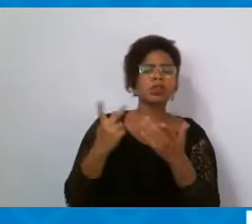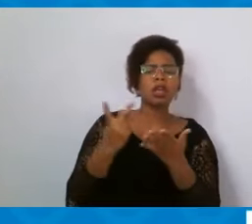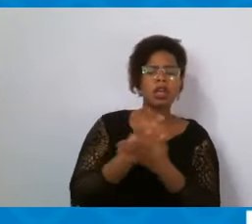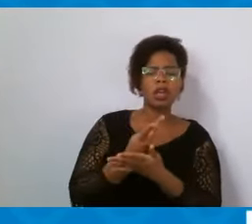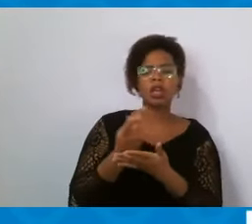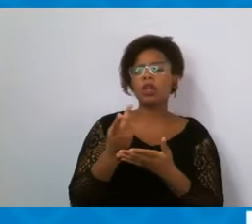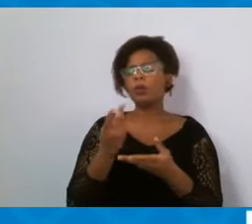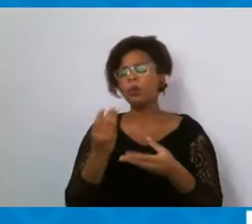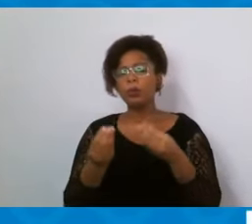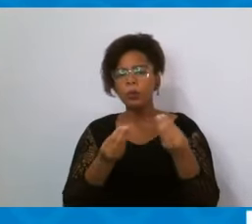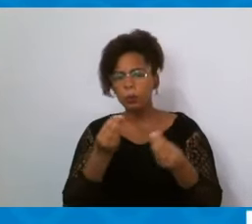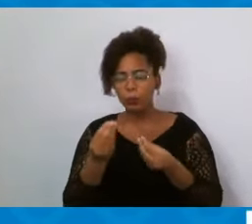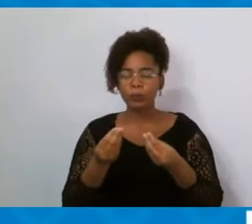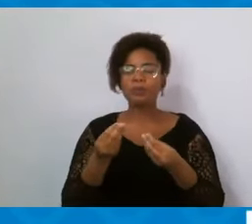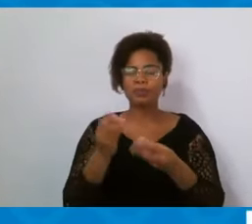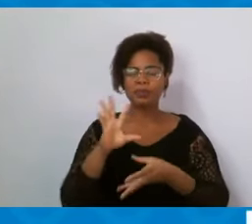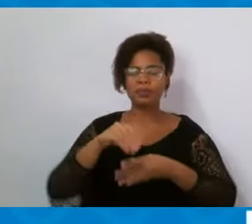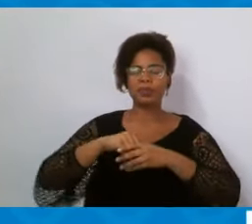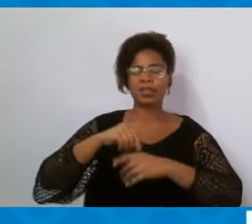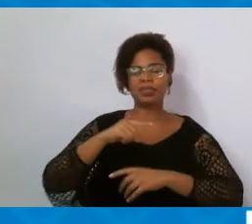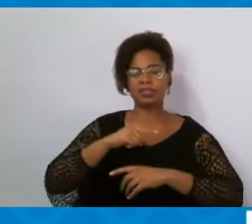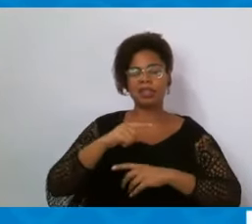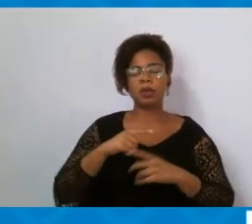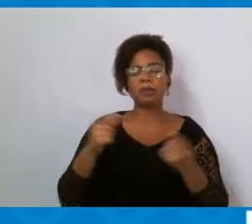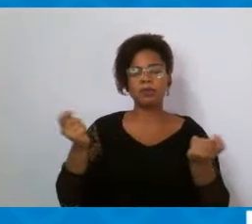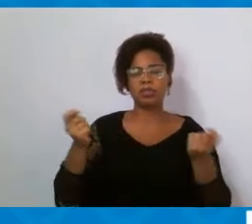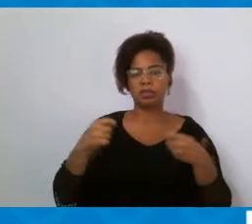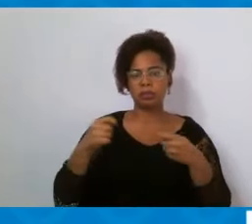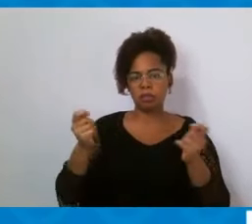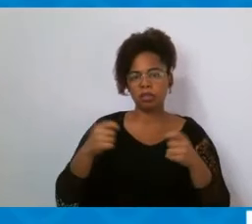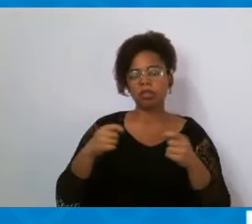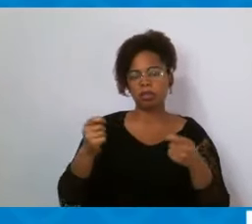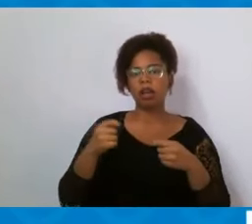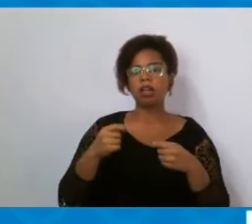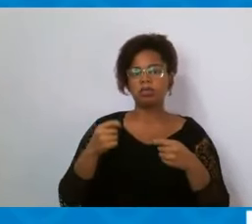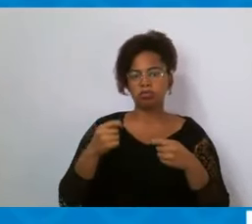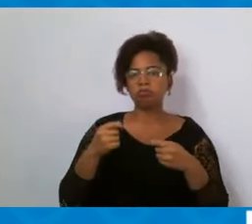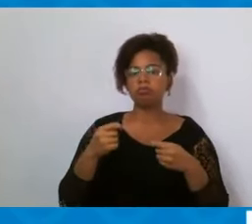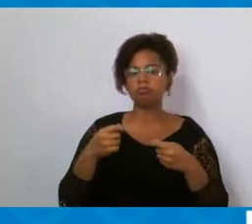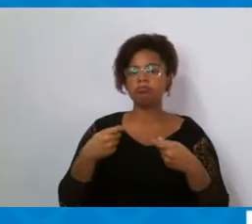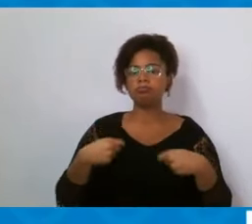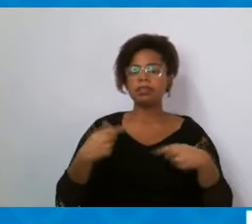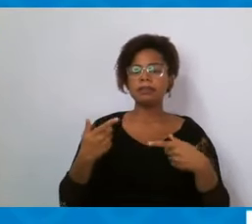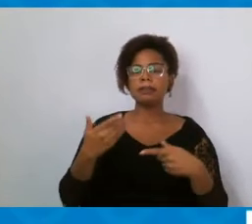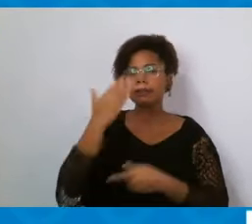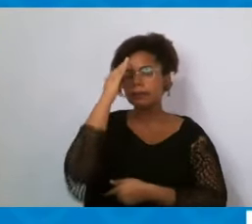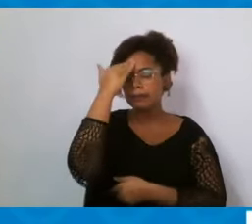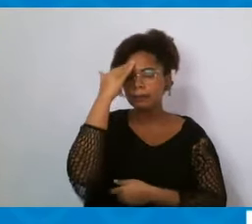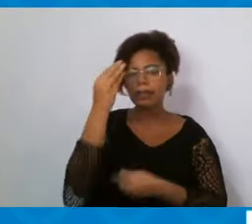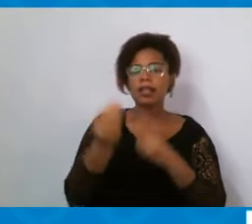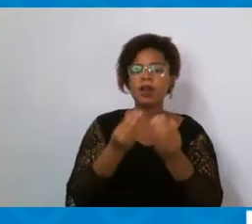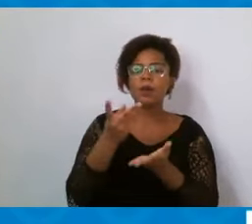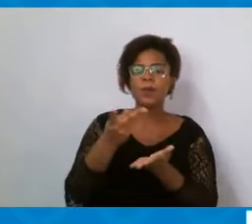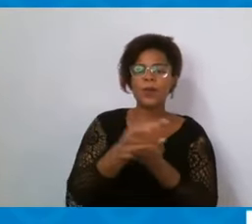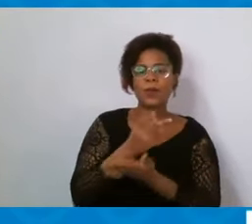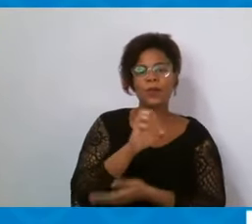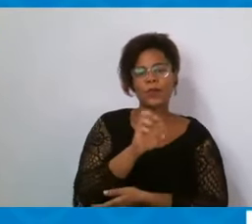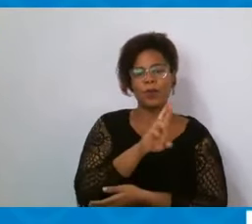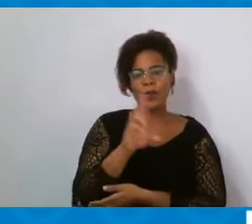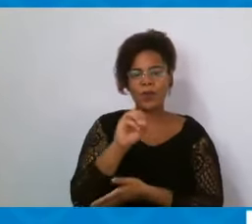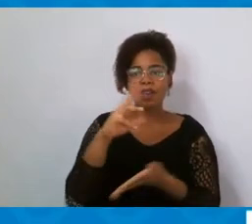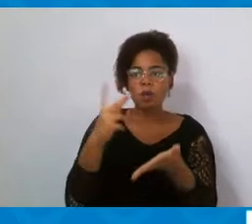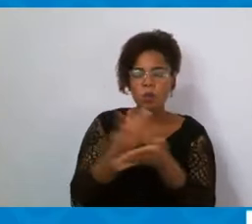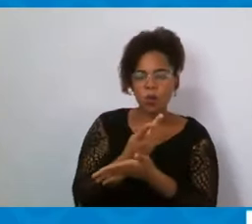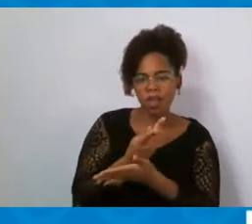de possibilidades criativas a partir da investigação do erro, tá certo? Mas para isso eu preciso de um grupo